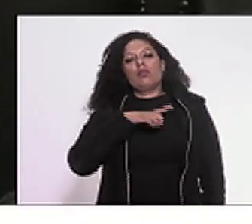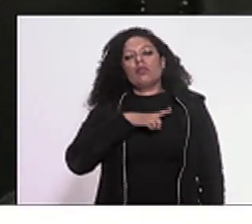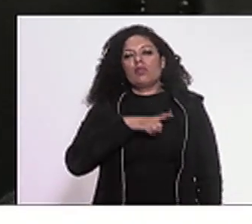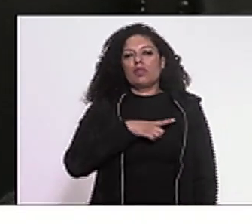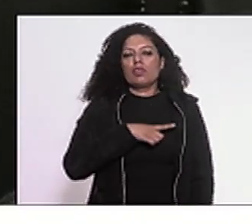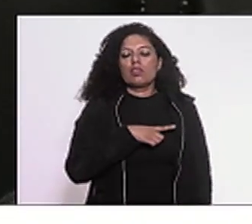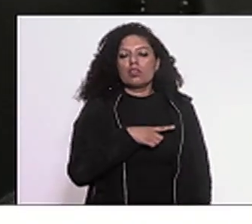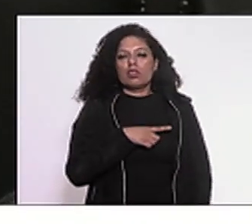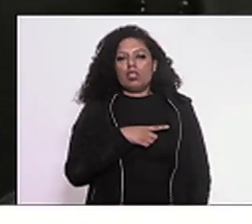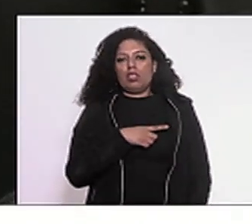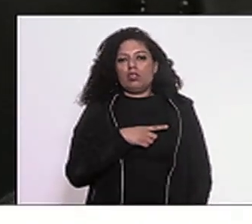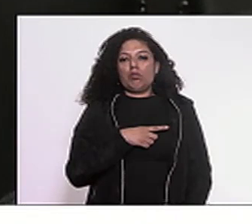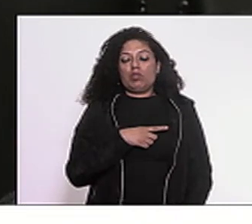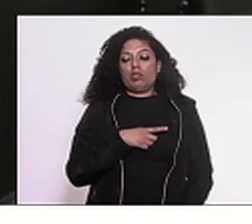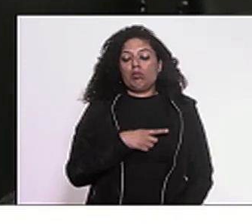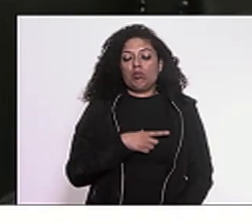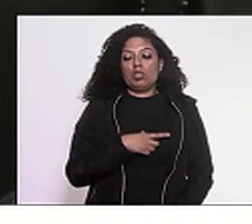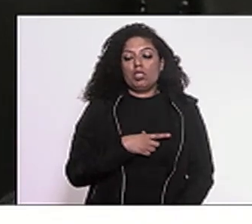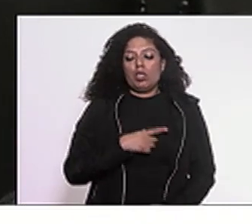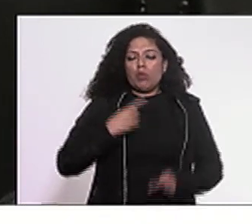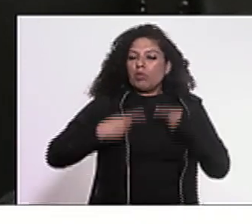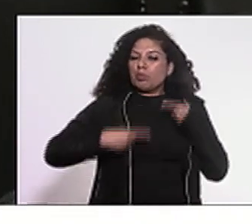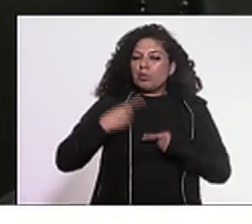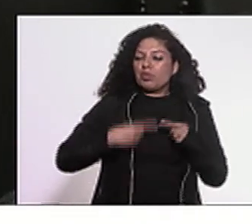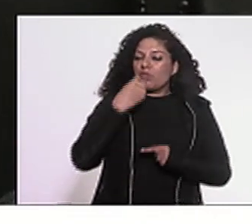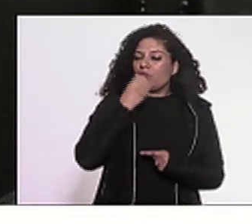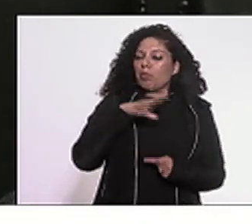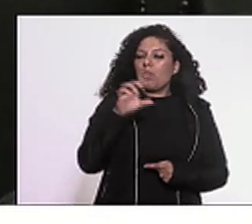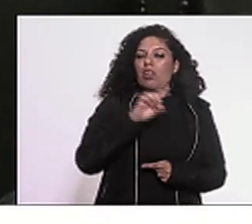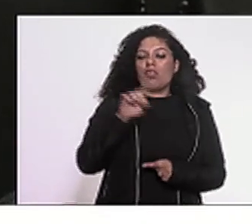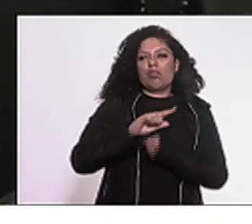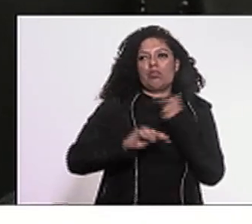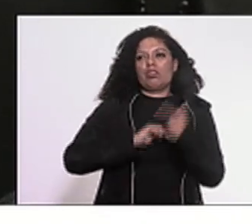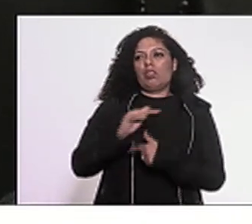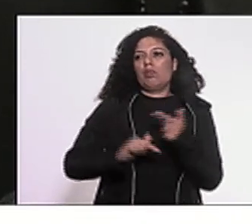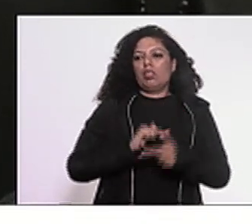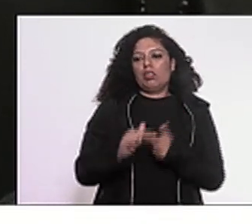por conta do ambiente de trabalho, locais insalubres,